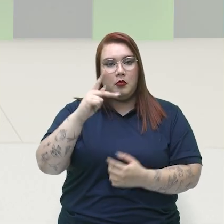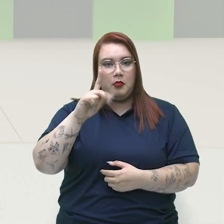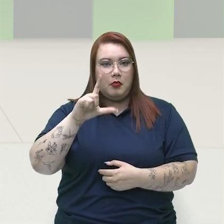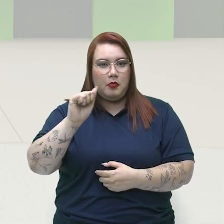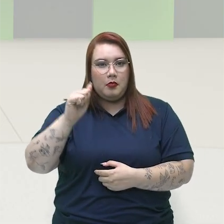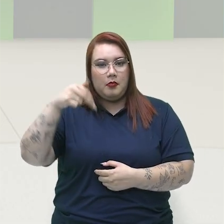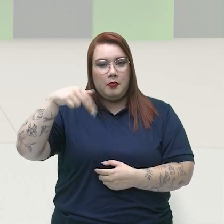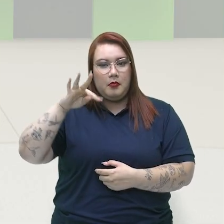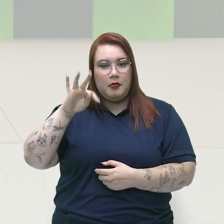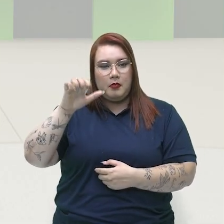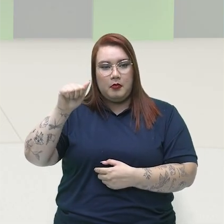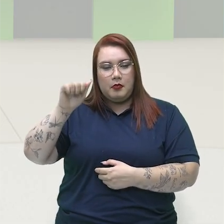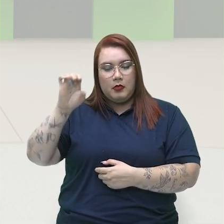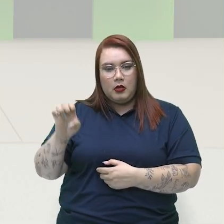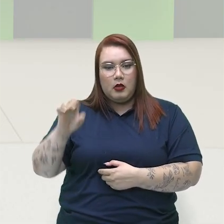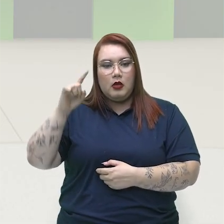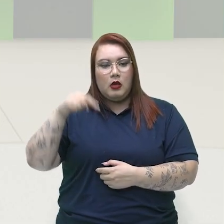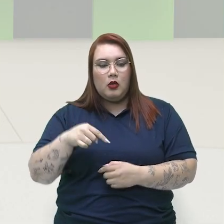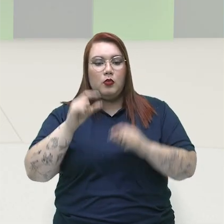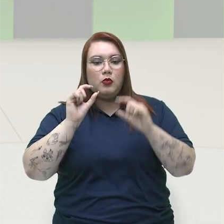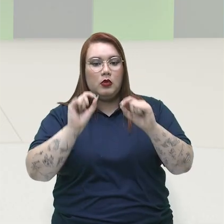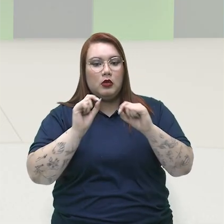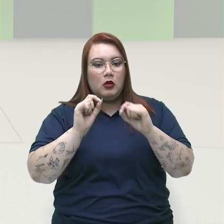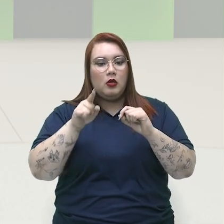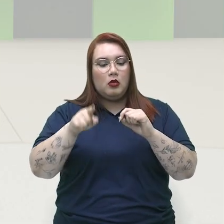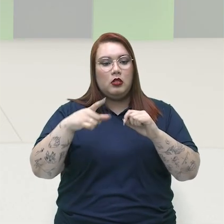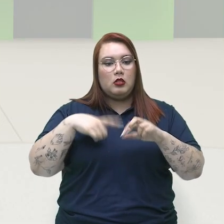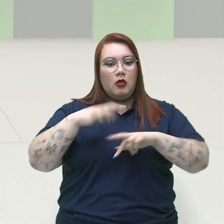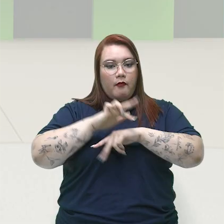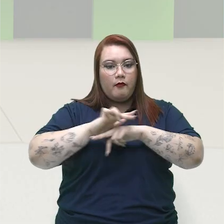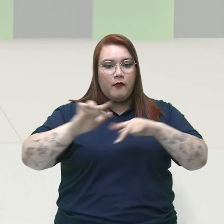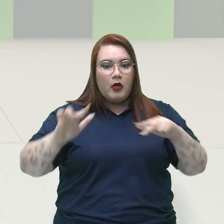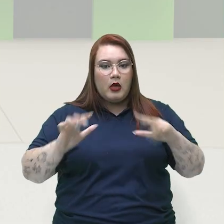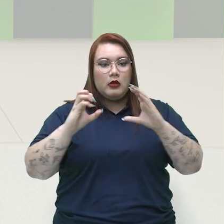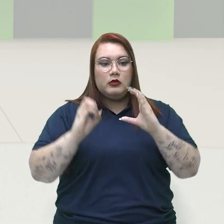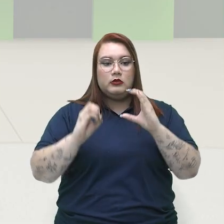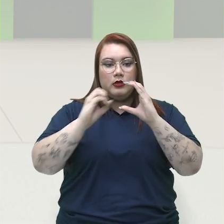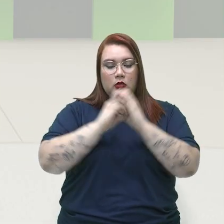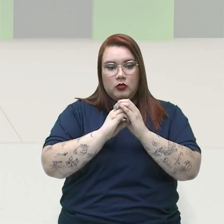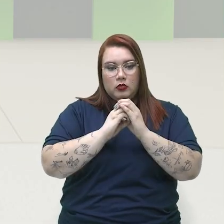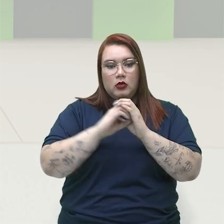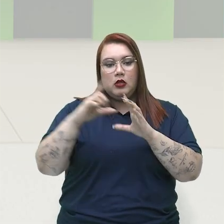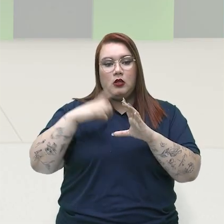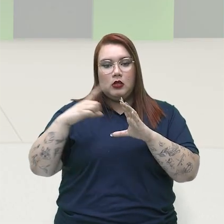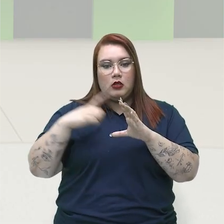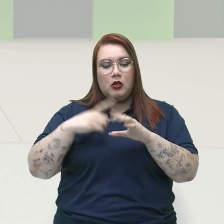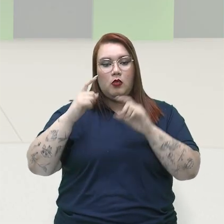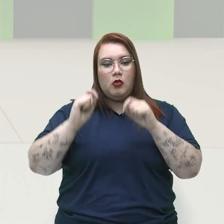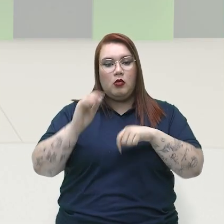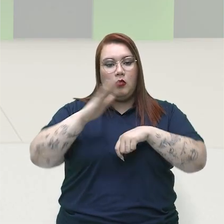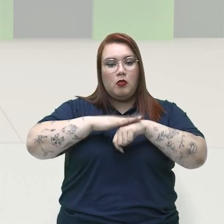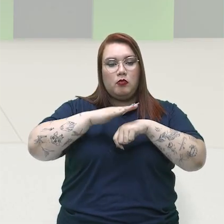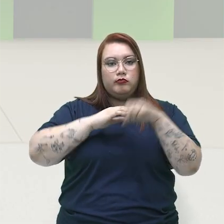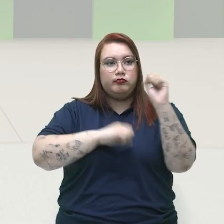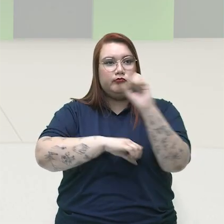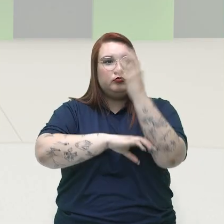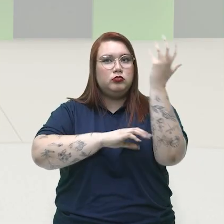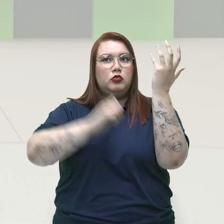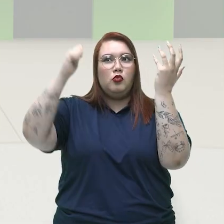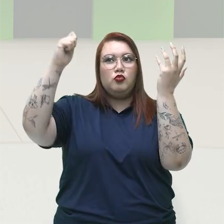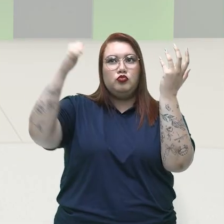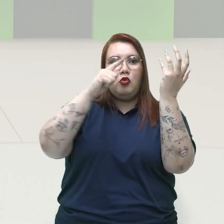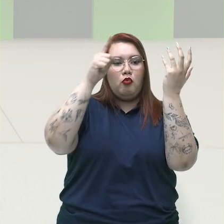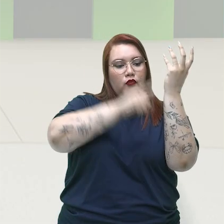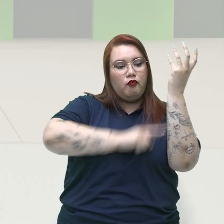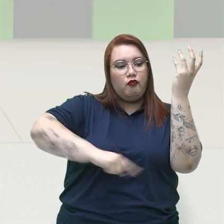dos vegetais, são organismos eucariontes, multicelulares e autotróficos. Através da fotossíntese, eles